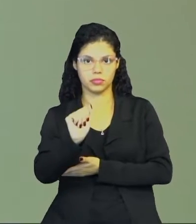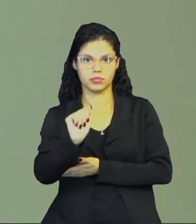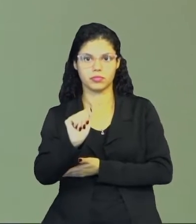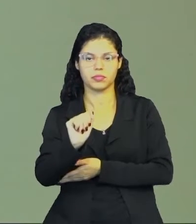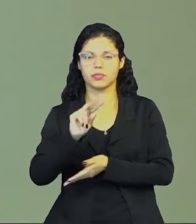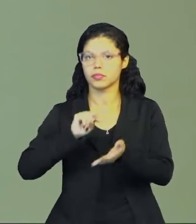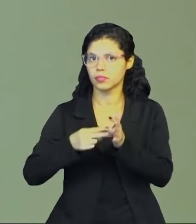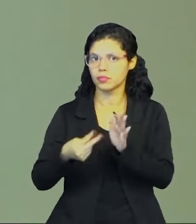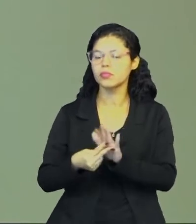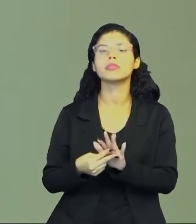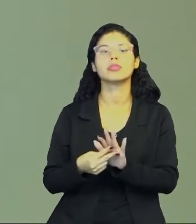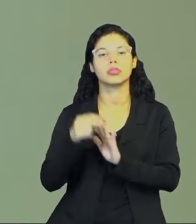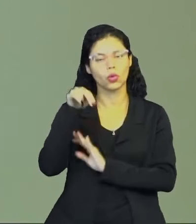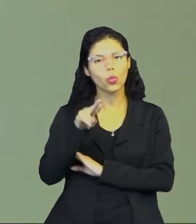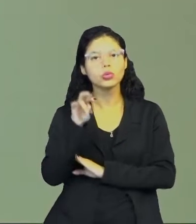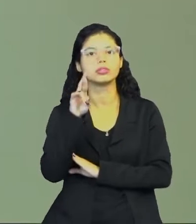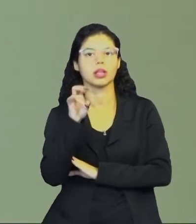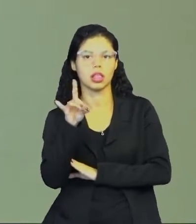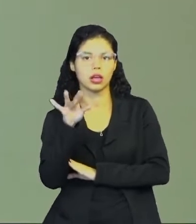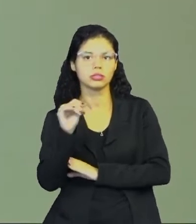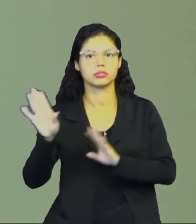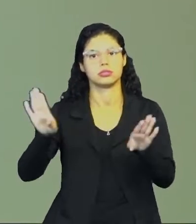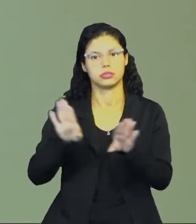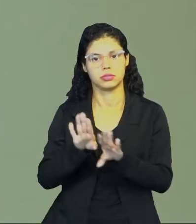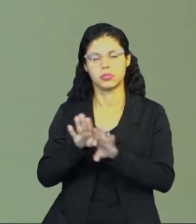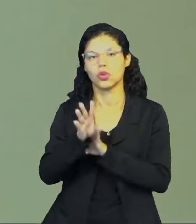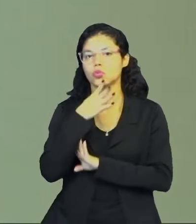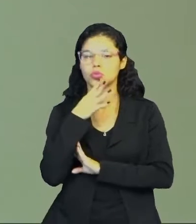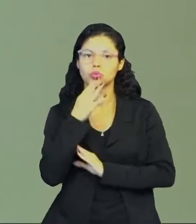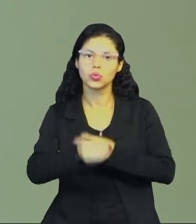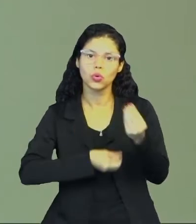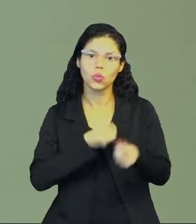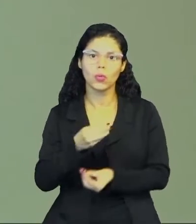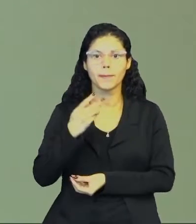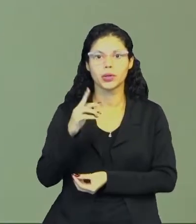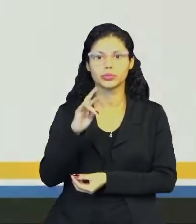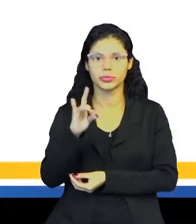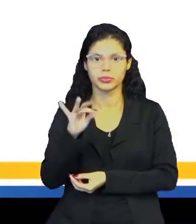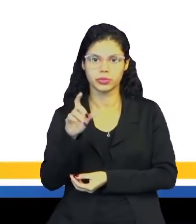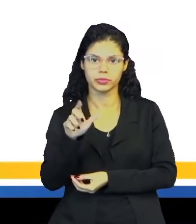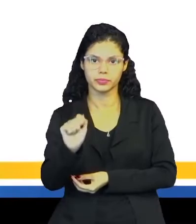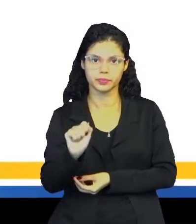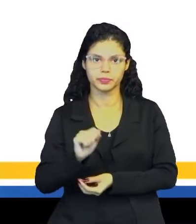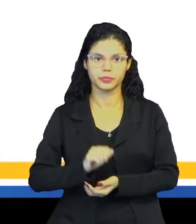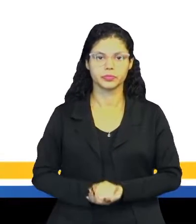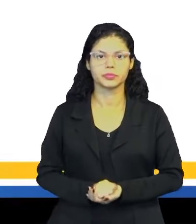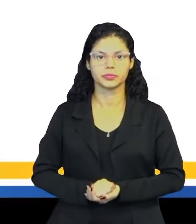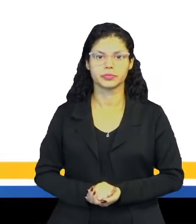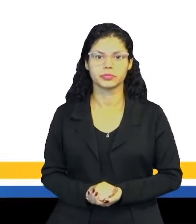que são seres unicelulares e também são conhecidos como também protozoários.